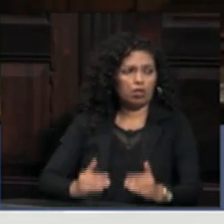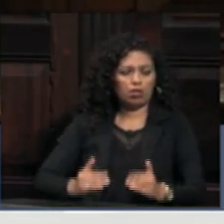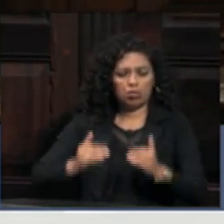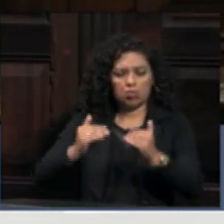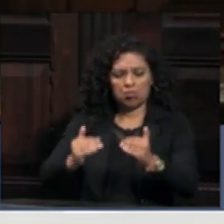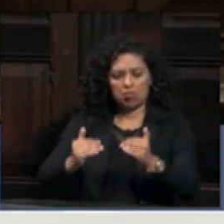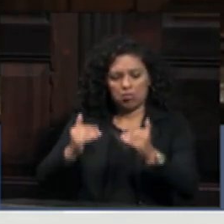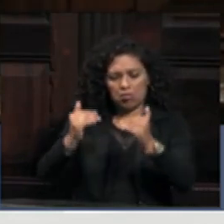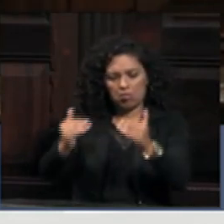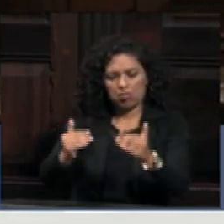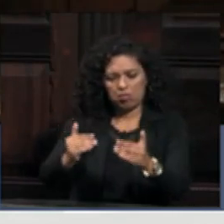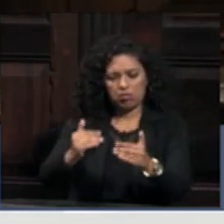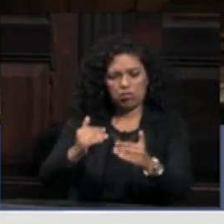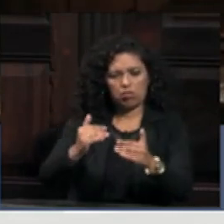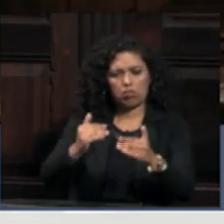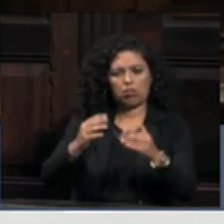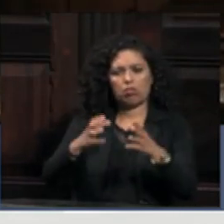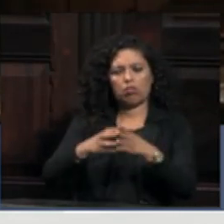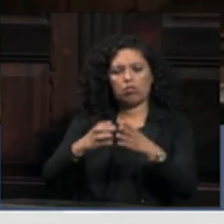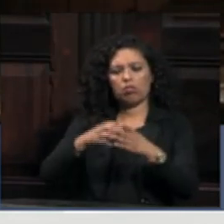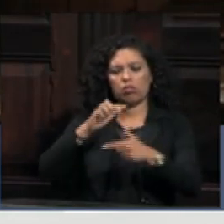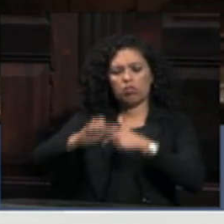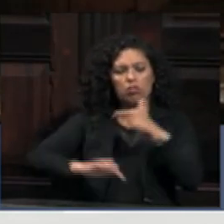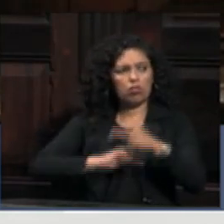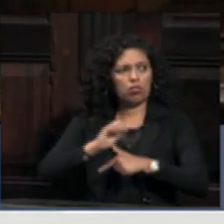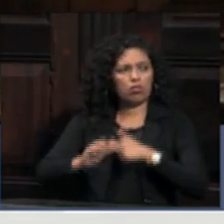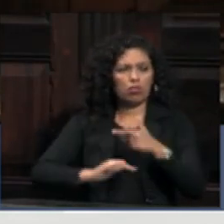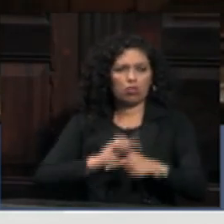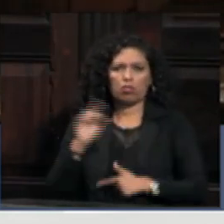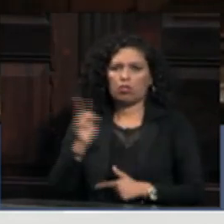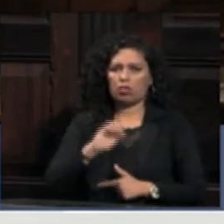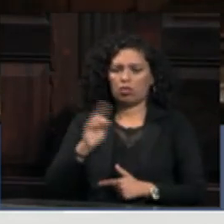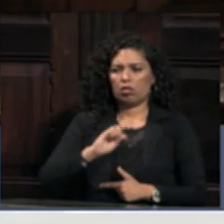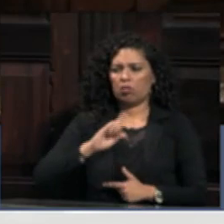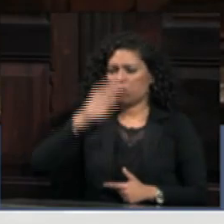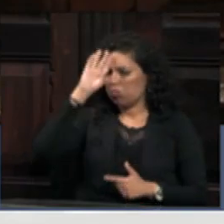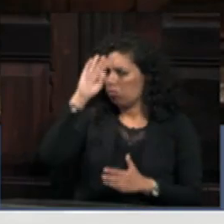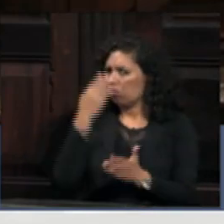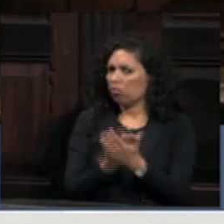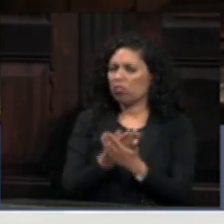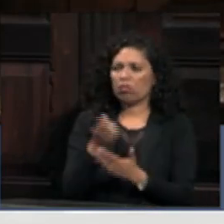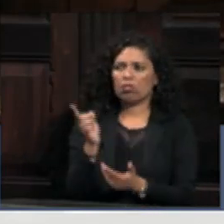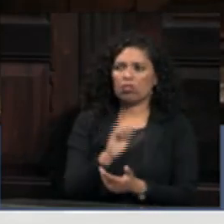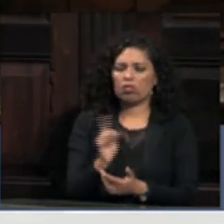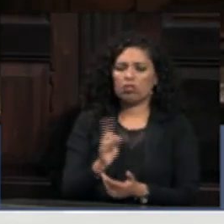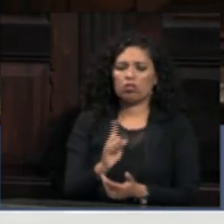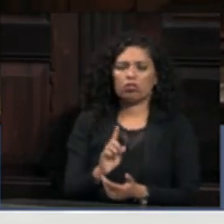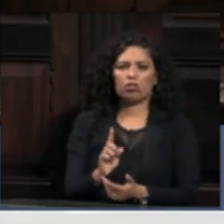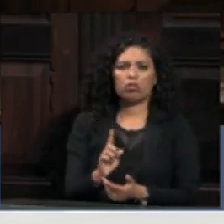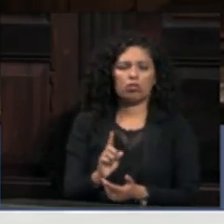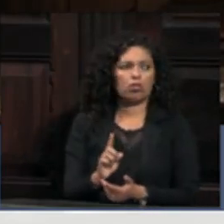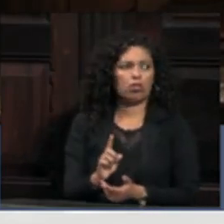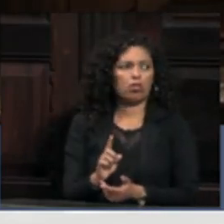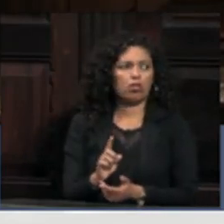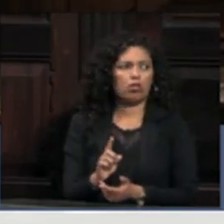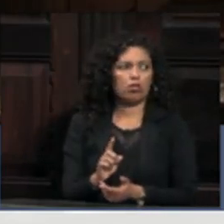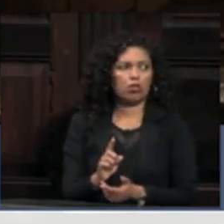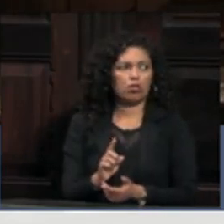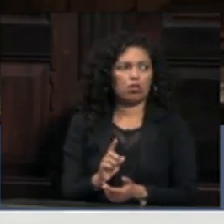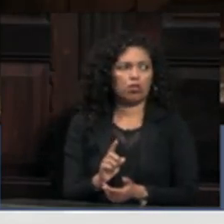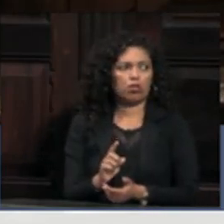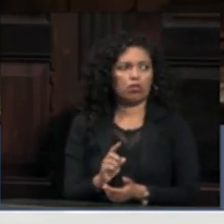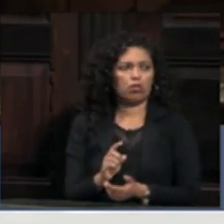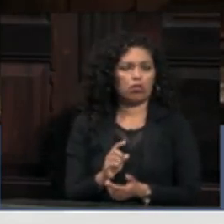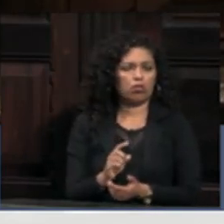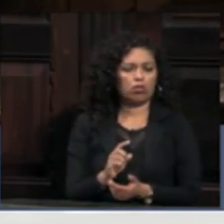trabalhadora. Eu chego a duvidar. Ainda não está consumada